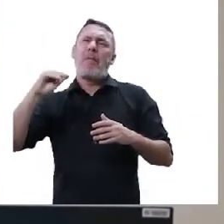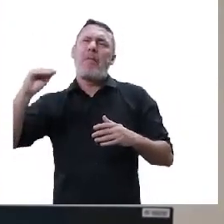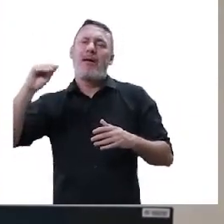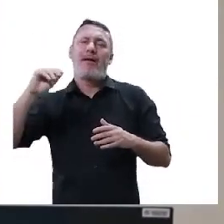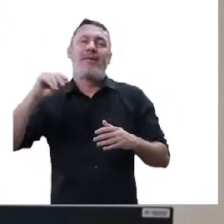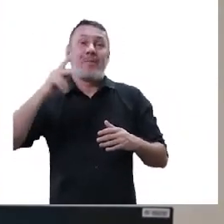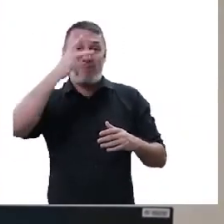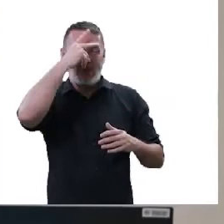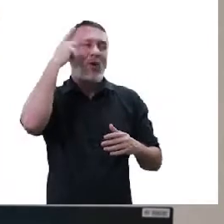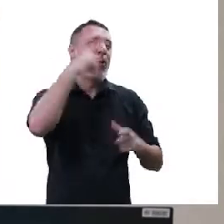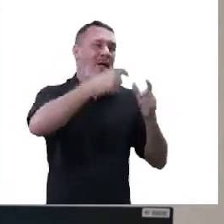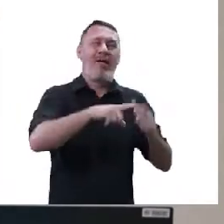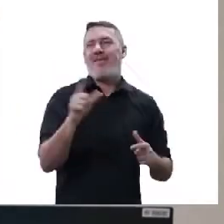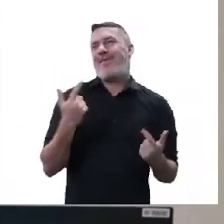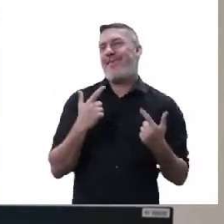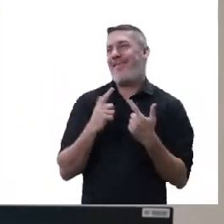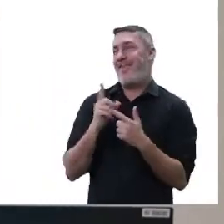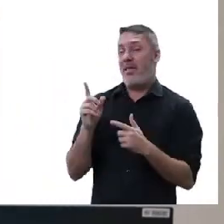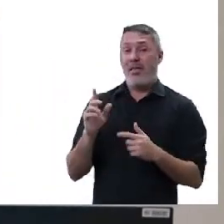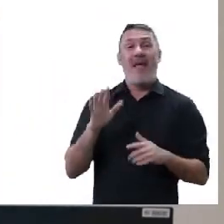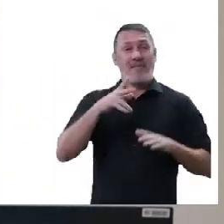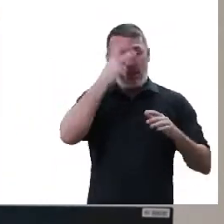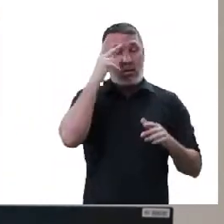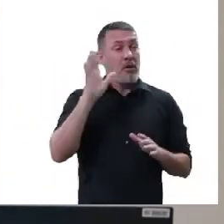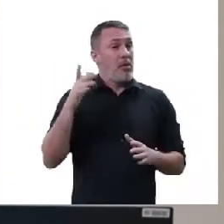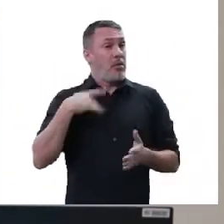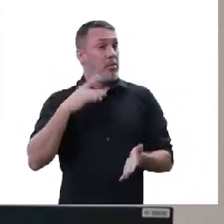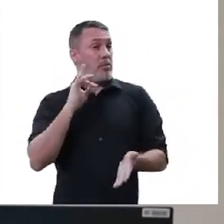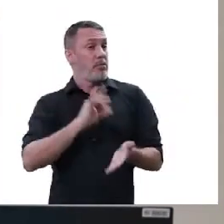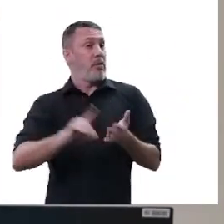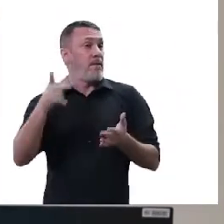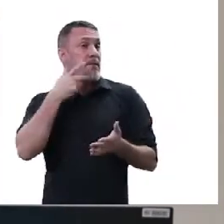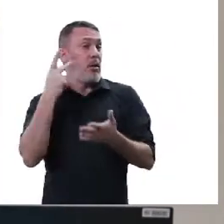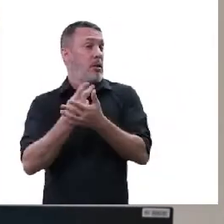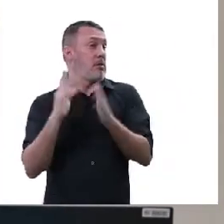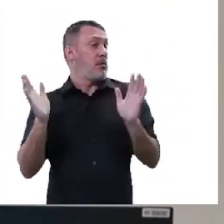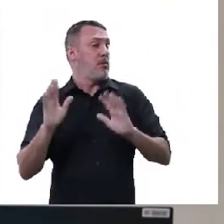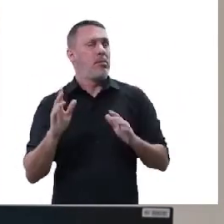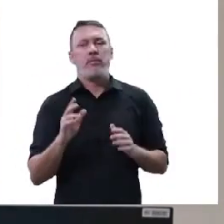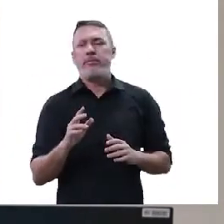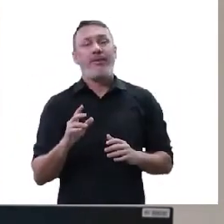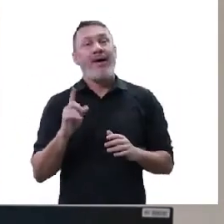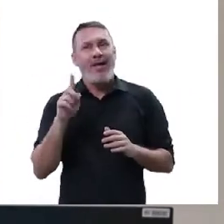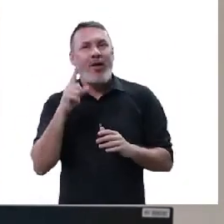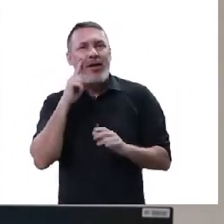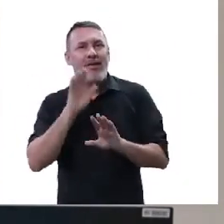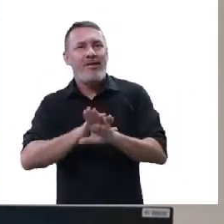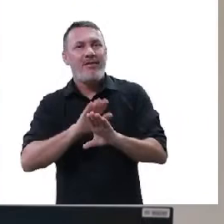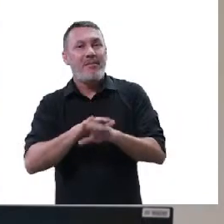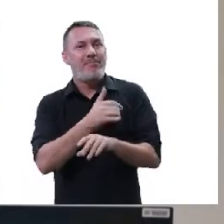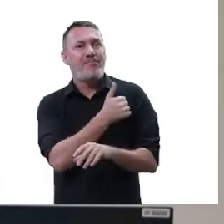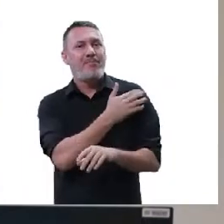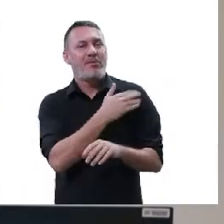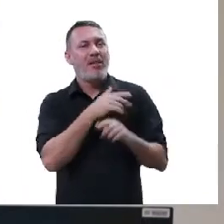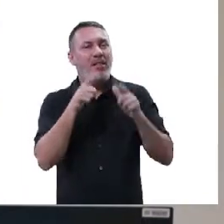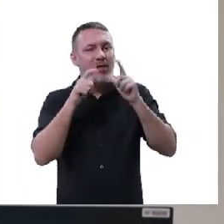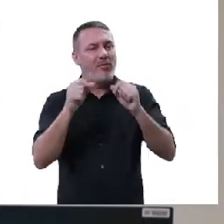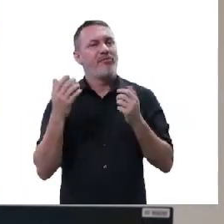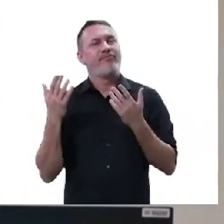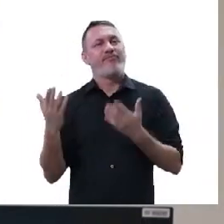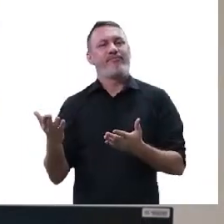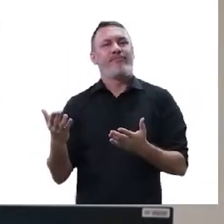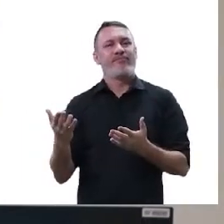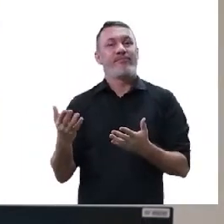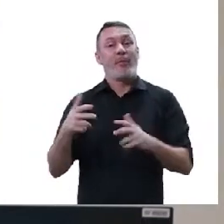a pessoa começa a rir. Ou às vezes, ai, eu tenho pavor de conversar porque ele fala daquele jeito. Não. Olha o preconceito linguístico. E é muito legal